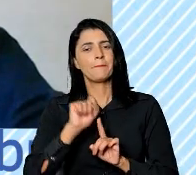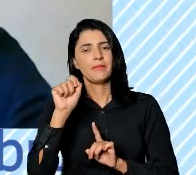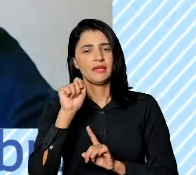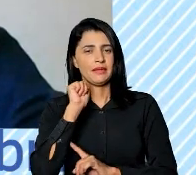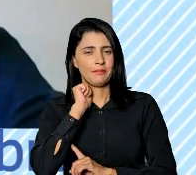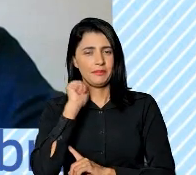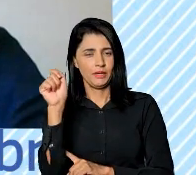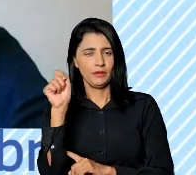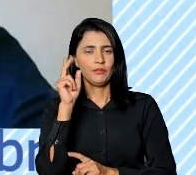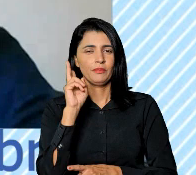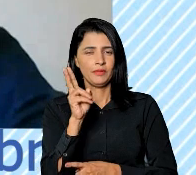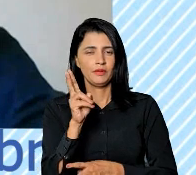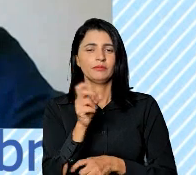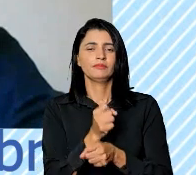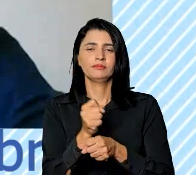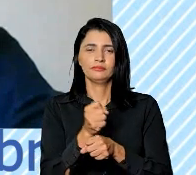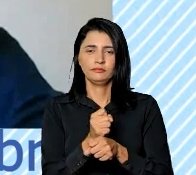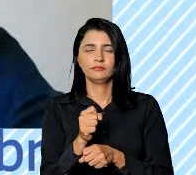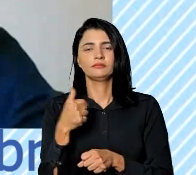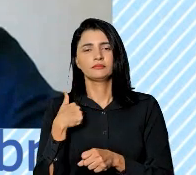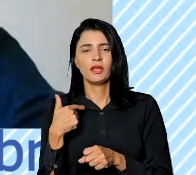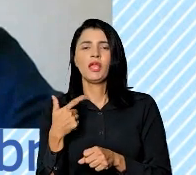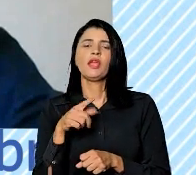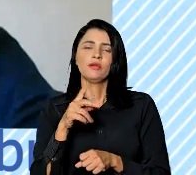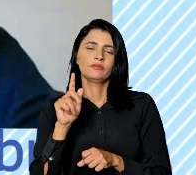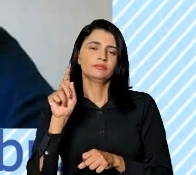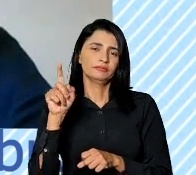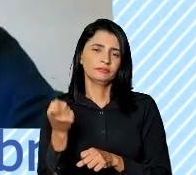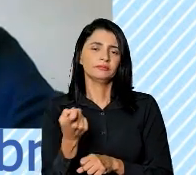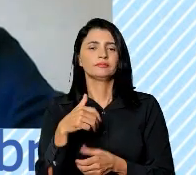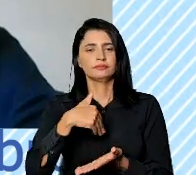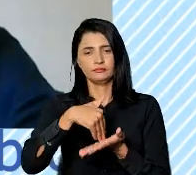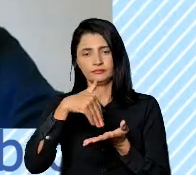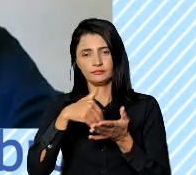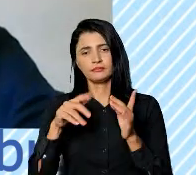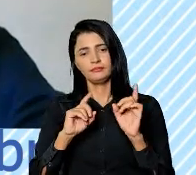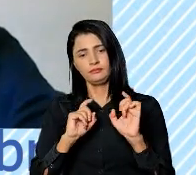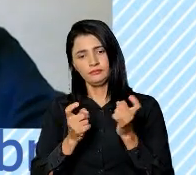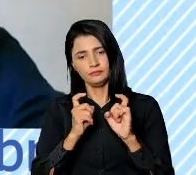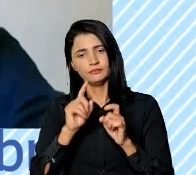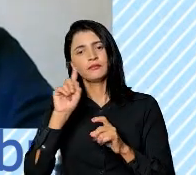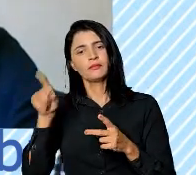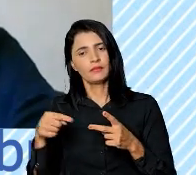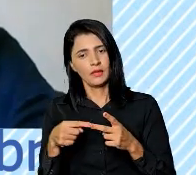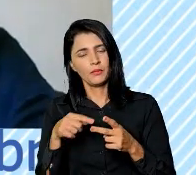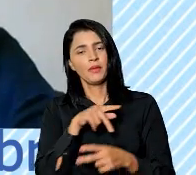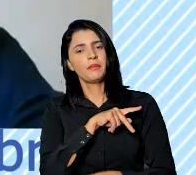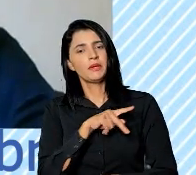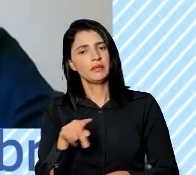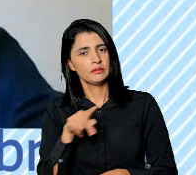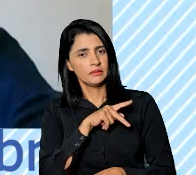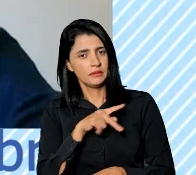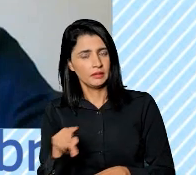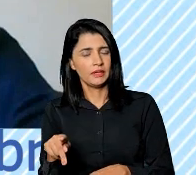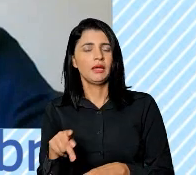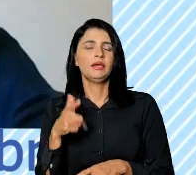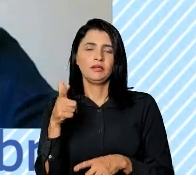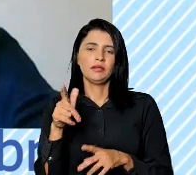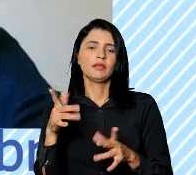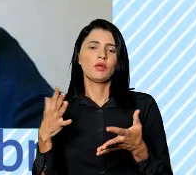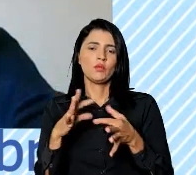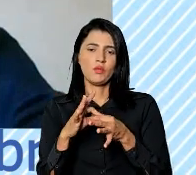relações internacionais e fui, sim, secretária executiva, desembargadora Terezinha, e depois presidente da União Internacional de Juízes de Língua Portuguesa